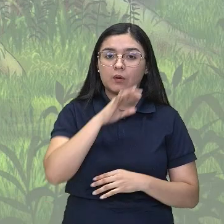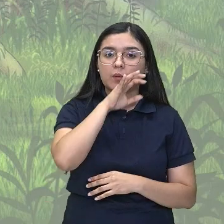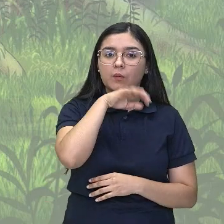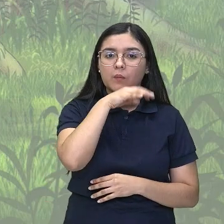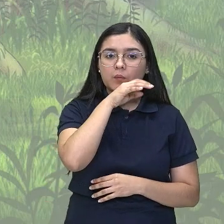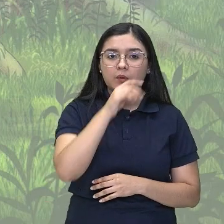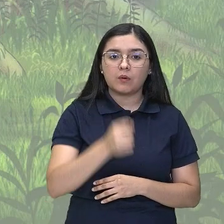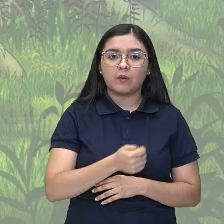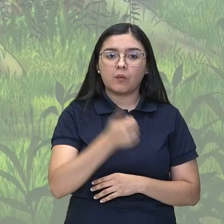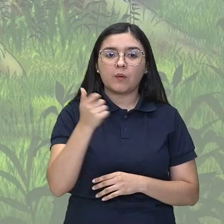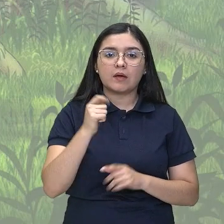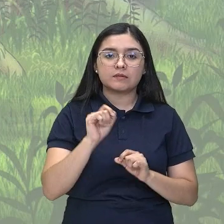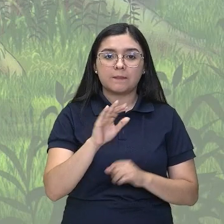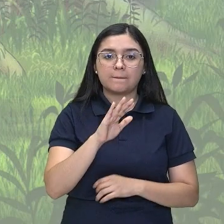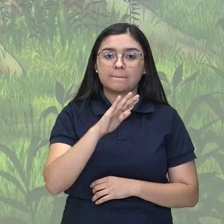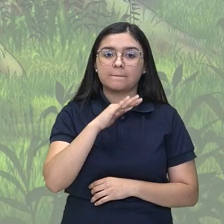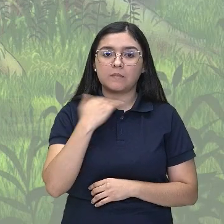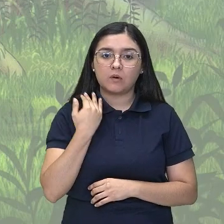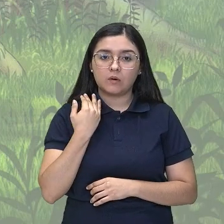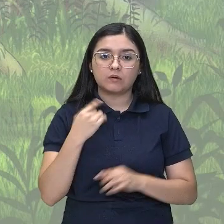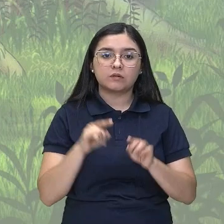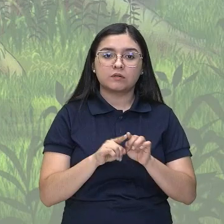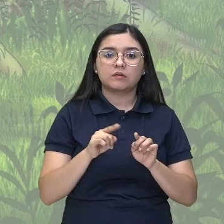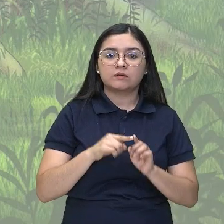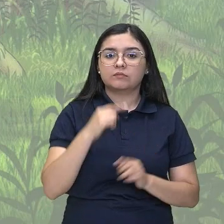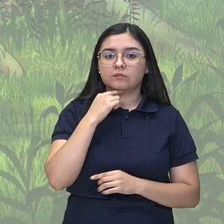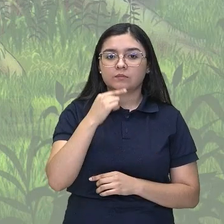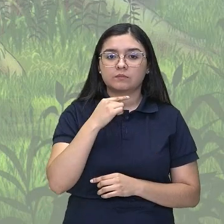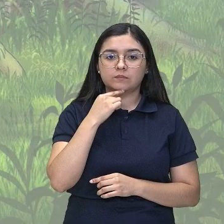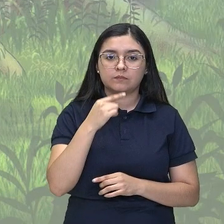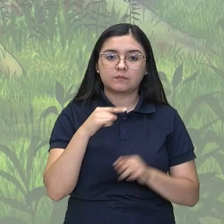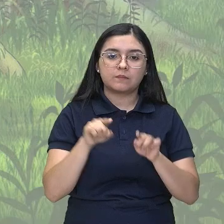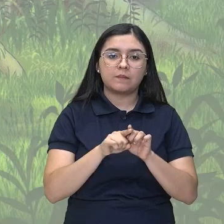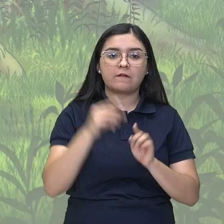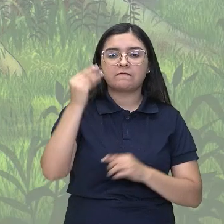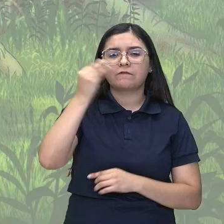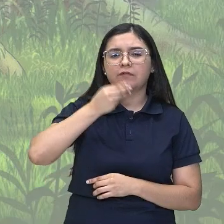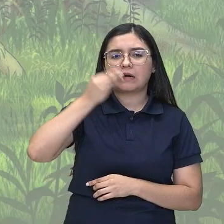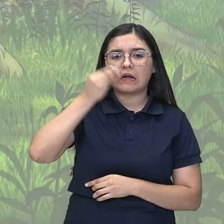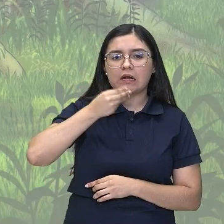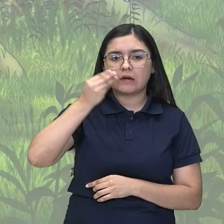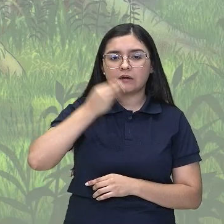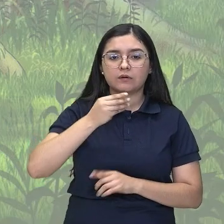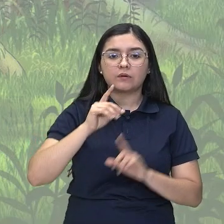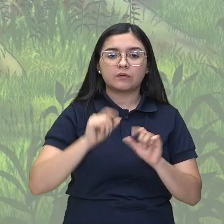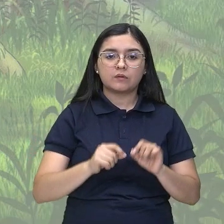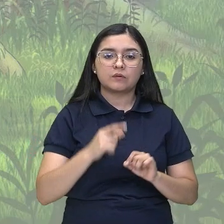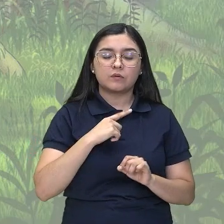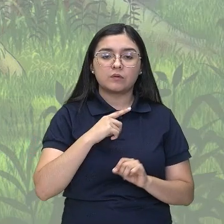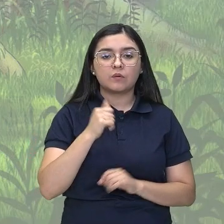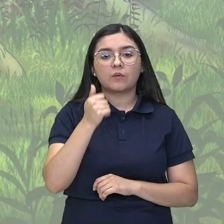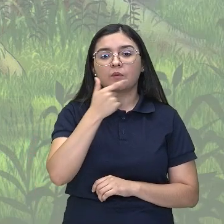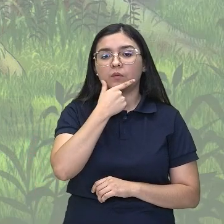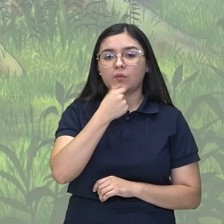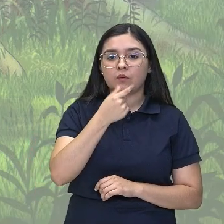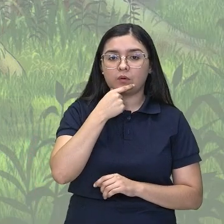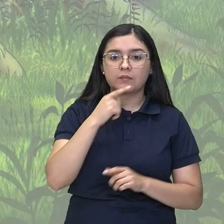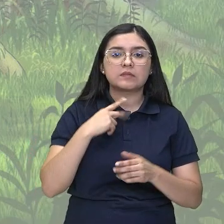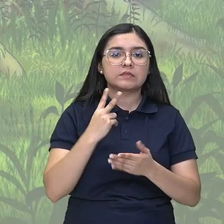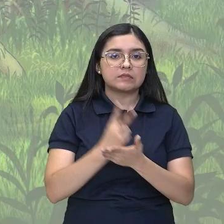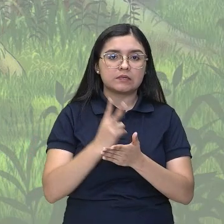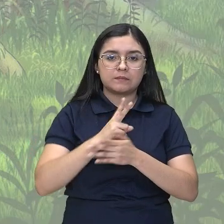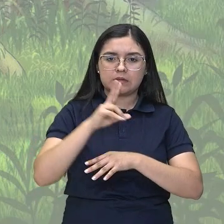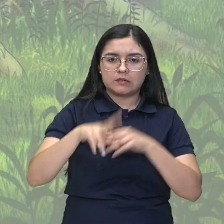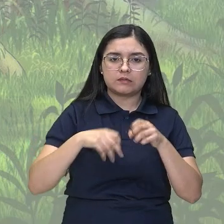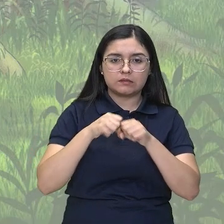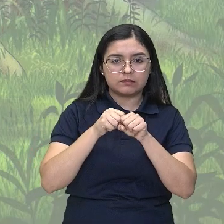quase asfixiado pela estrangulação, já não fazia senão uma fraca resistência, o selvagem, segurando sempre a forquilha,